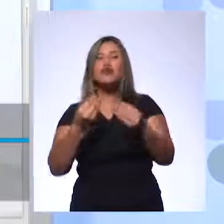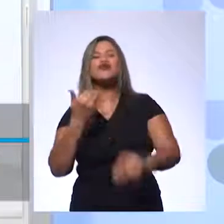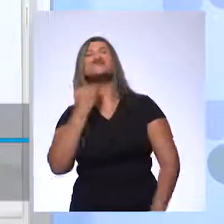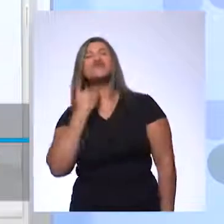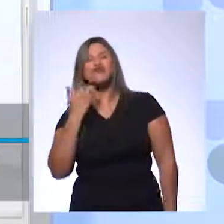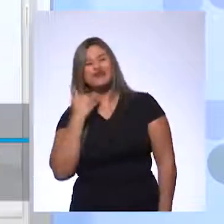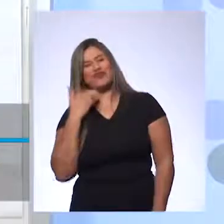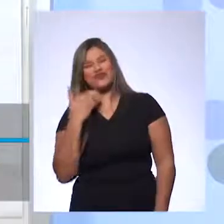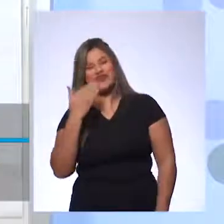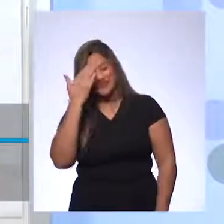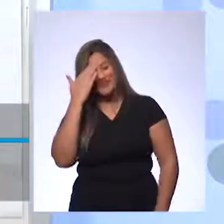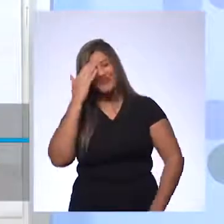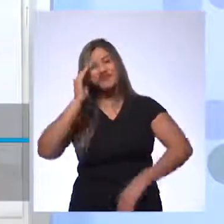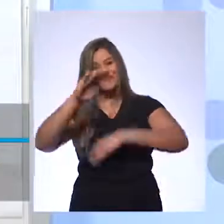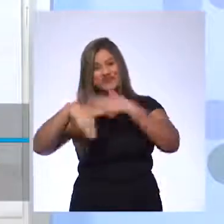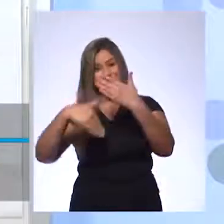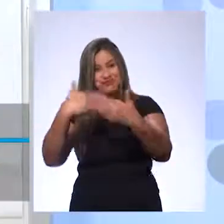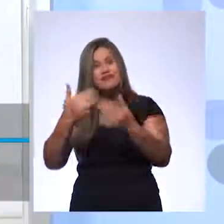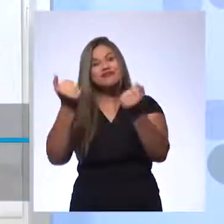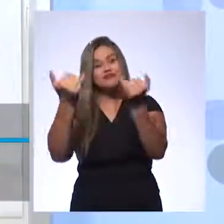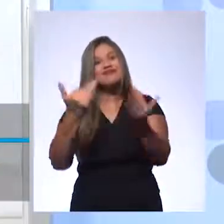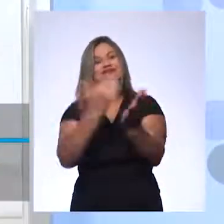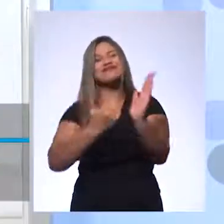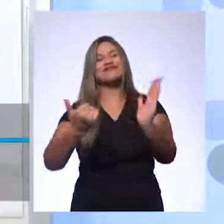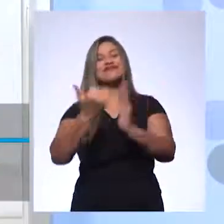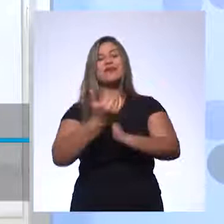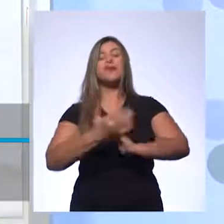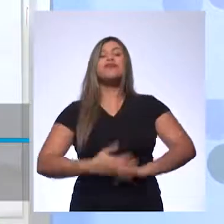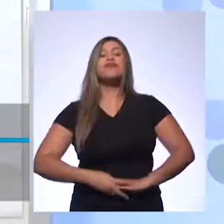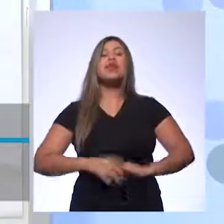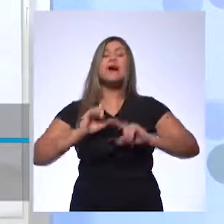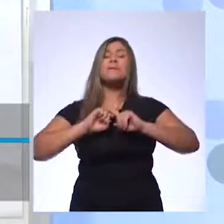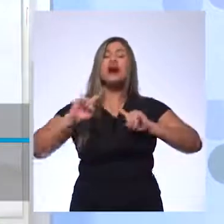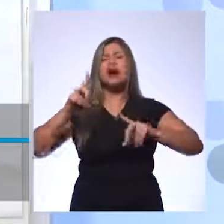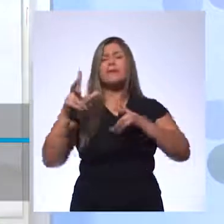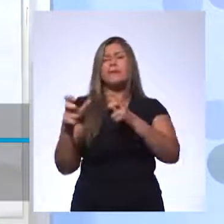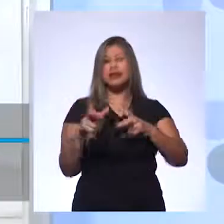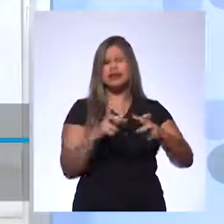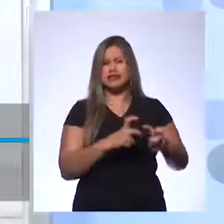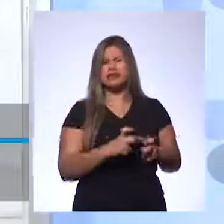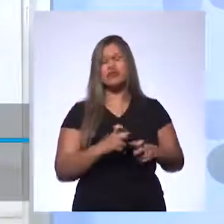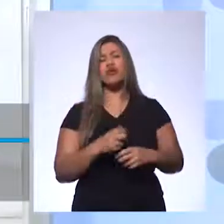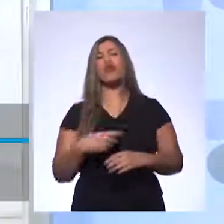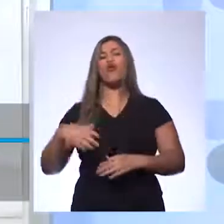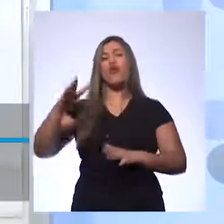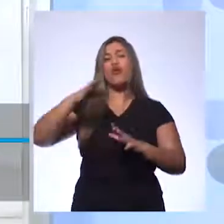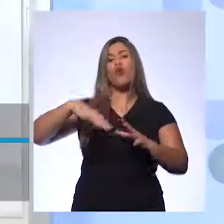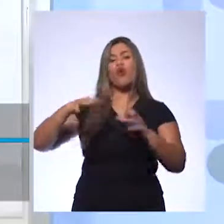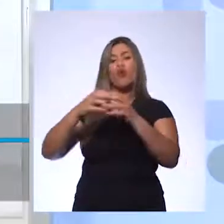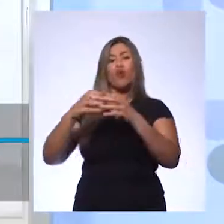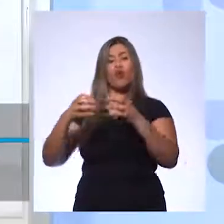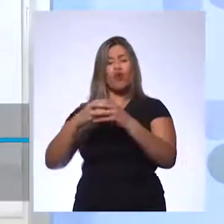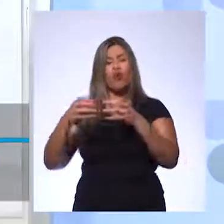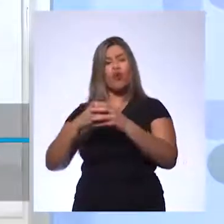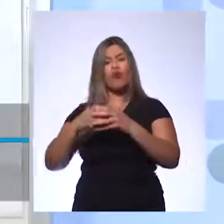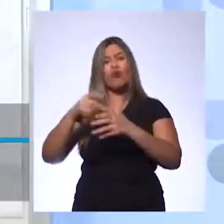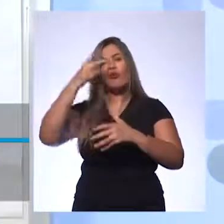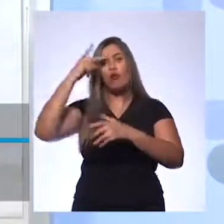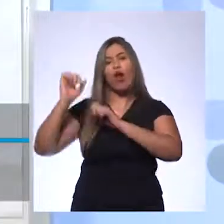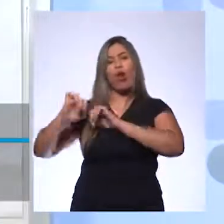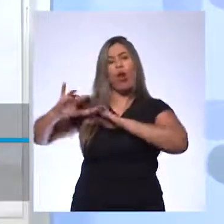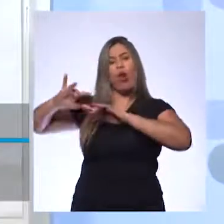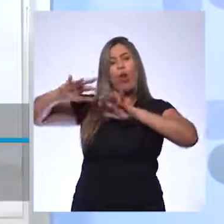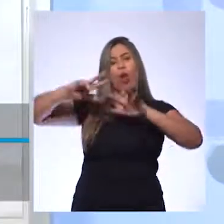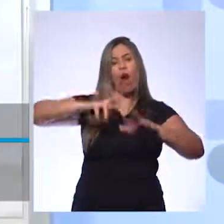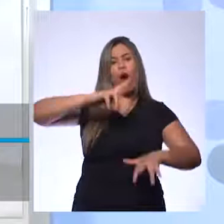numa próxima aula está bem Então qual que é a lógica toda aqui percebam que quando Esses povos bárbaros começaram a